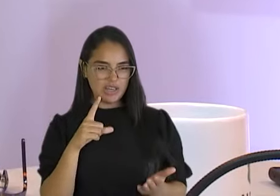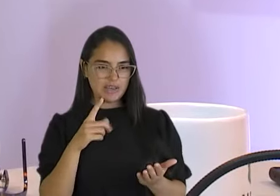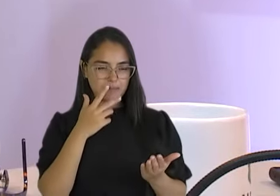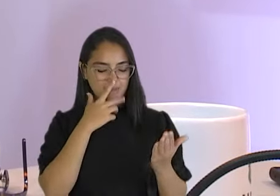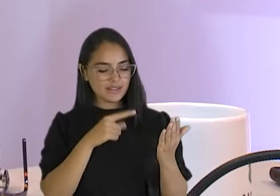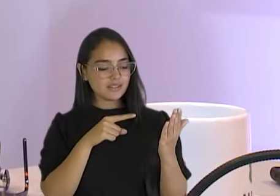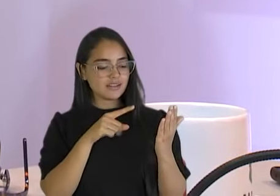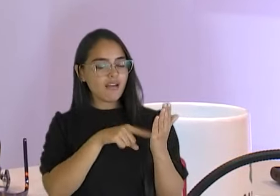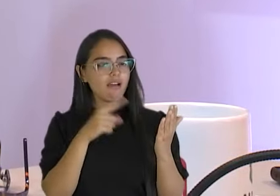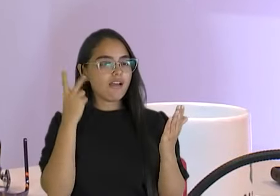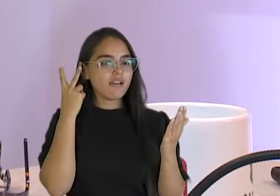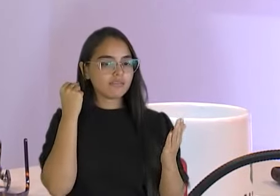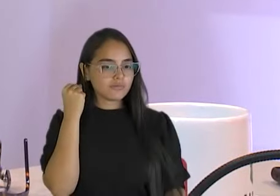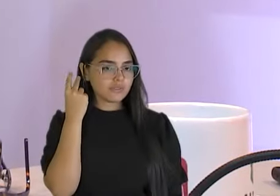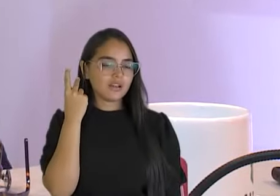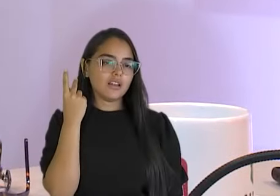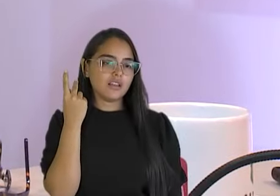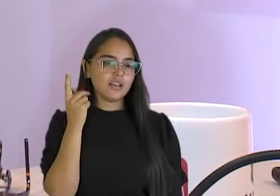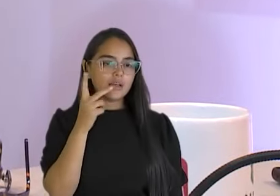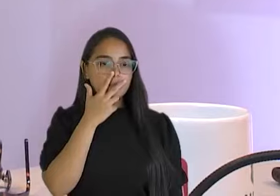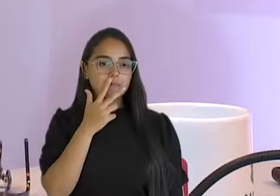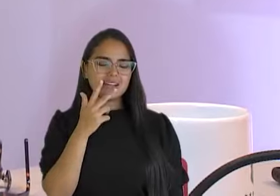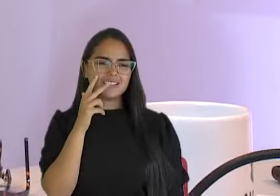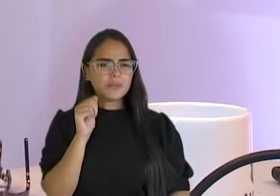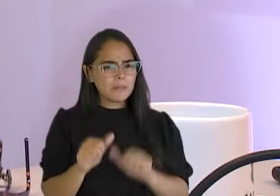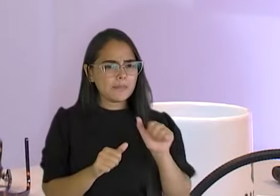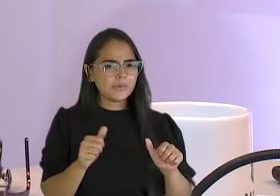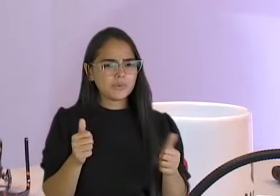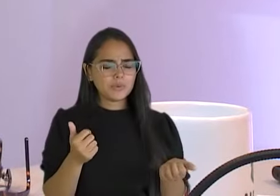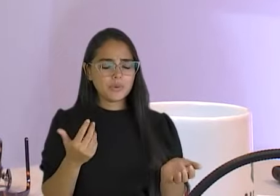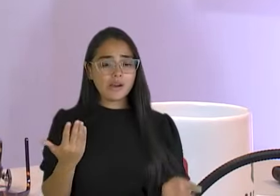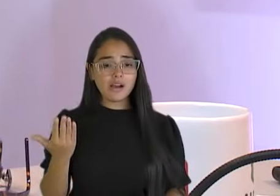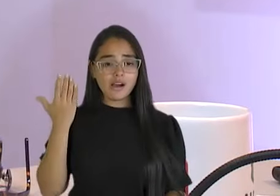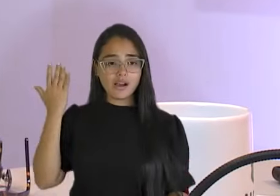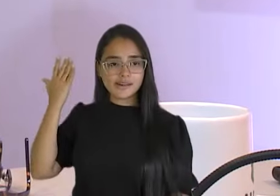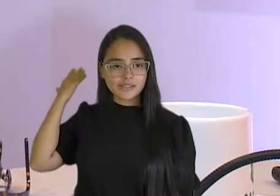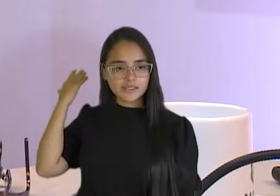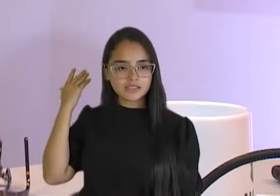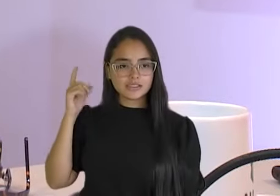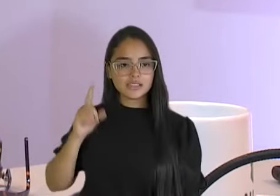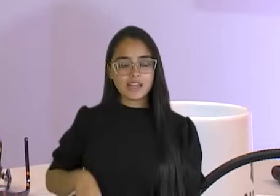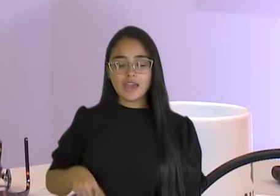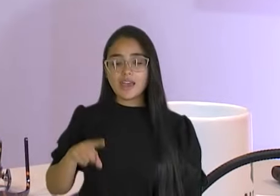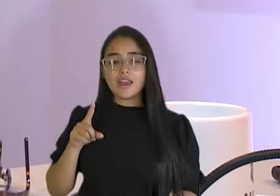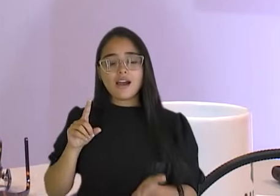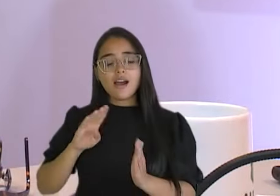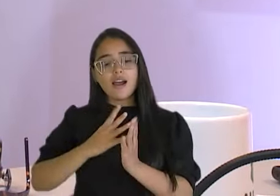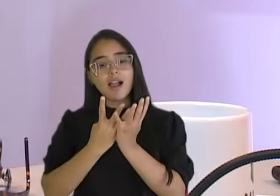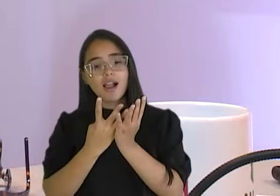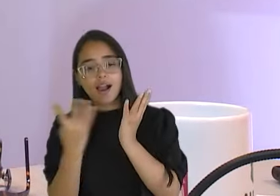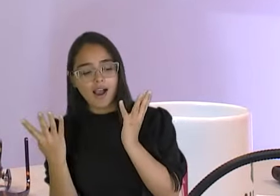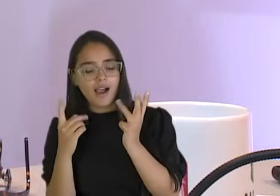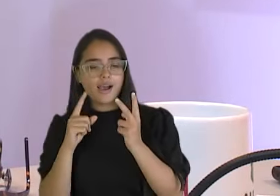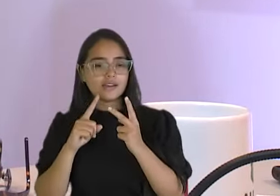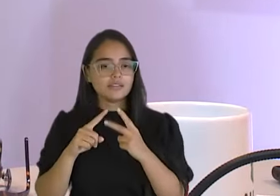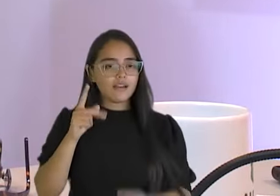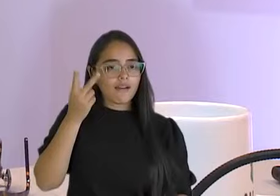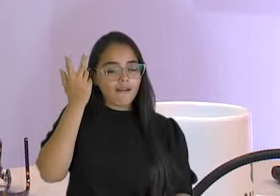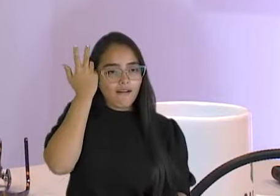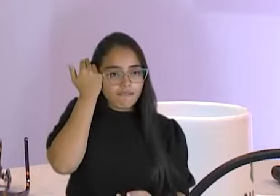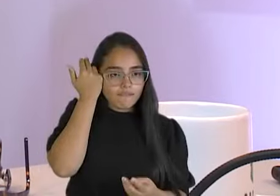acho que isso deu uma virada de chave, porque antes eram as cartas, eram cavalos,